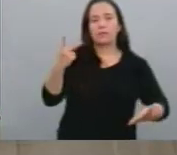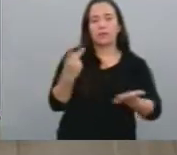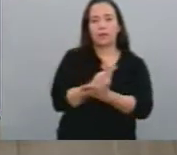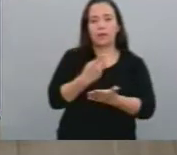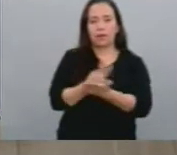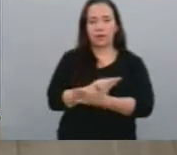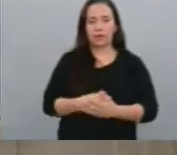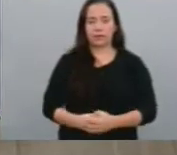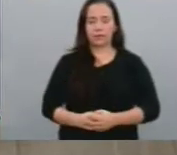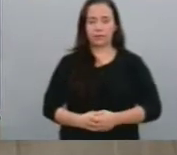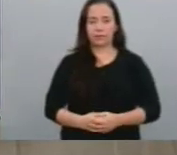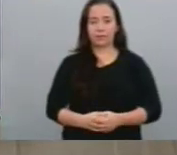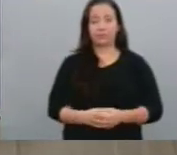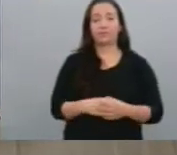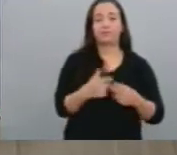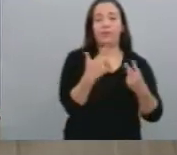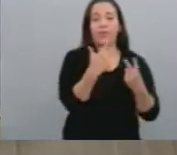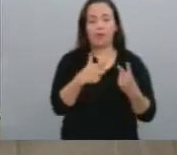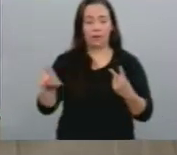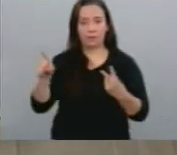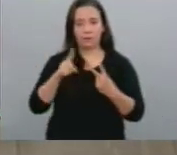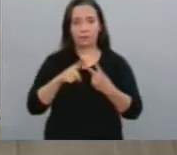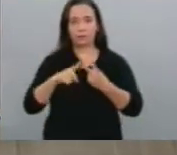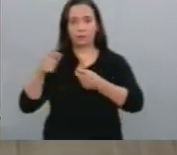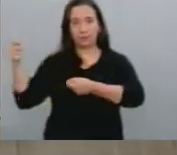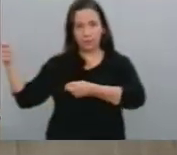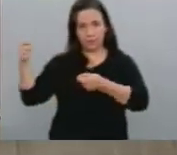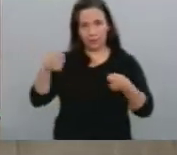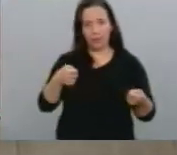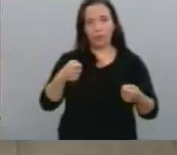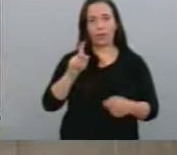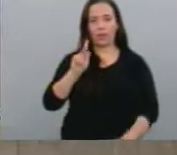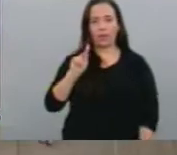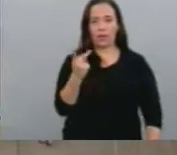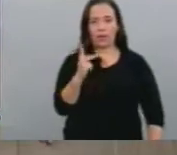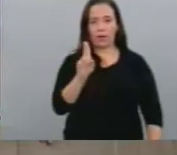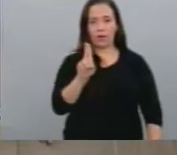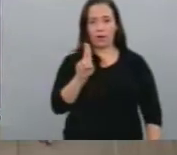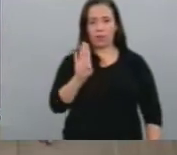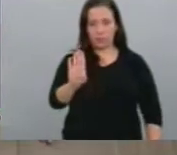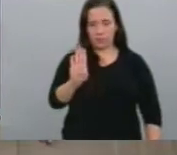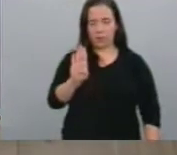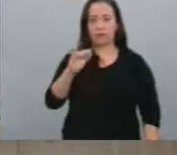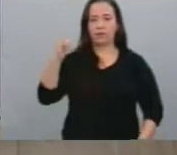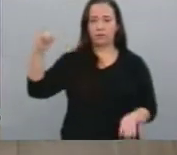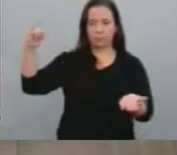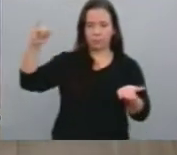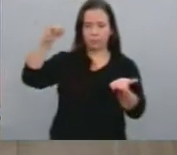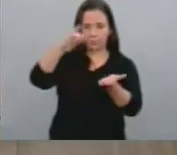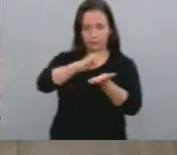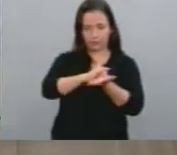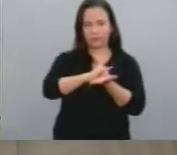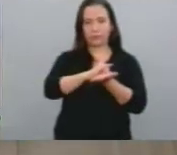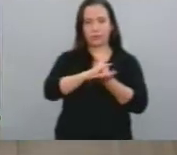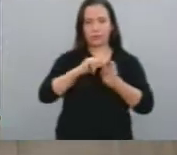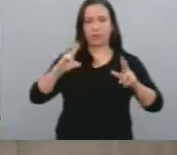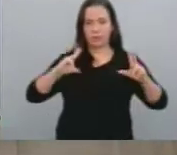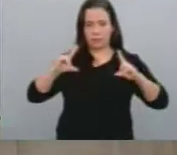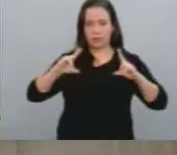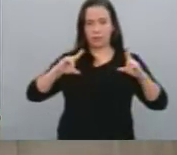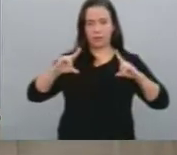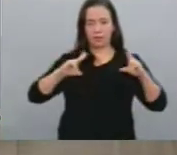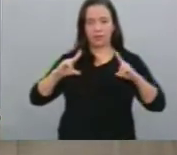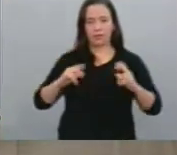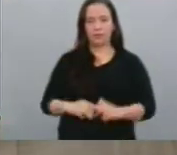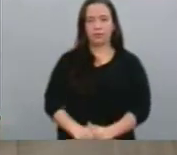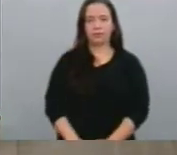Agora vem outra mensagem. A do hub de uma empresa aérea do setor privado. É tão